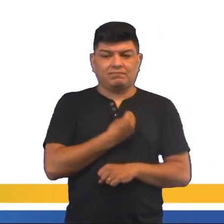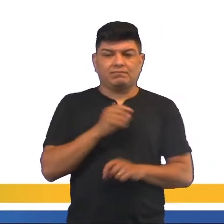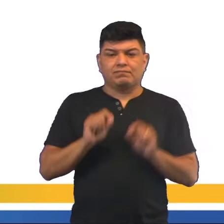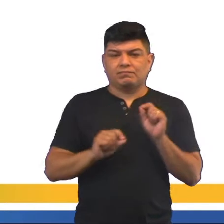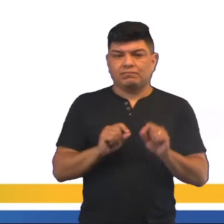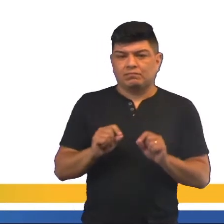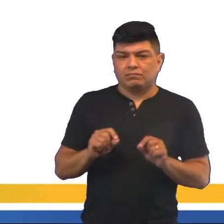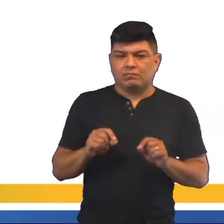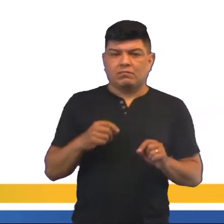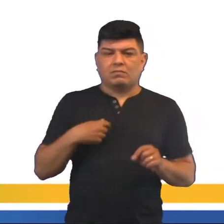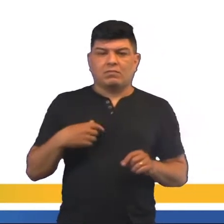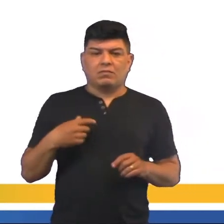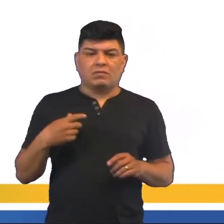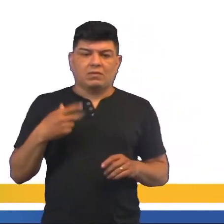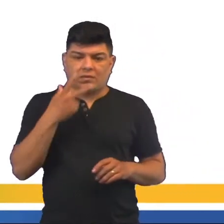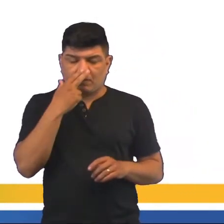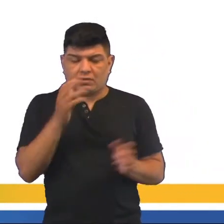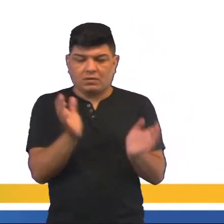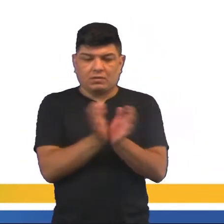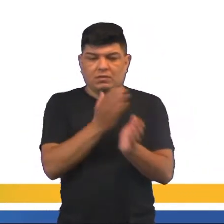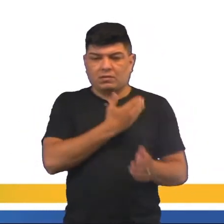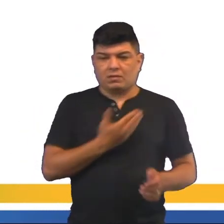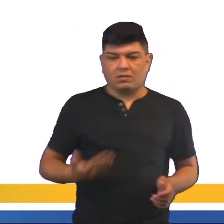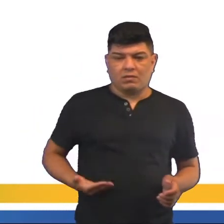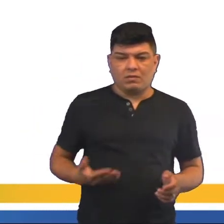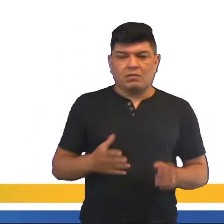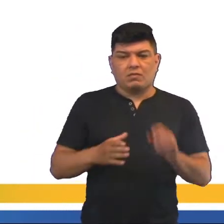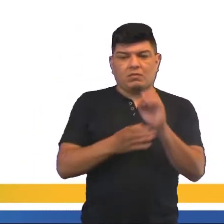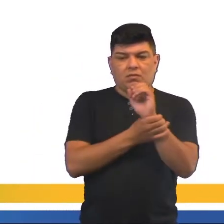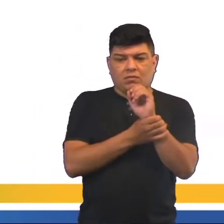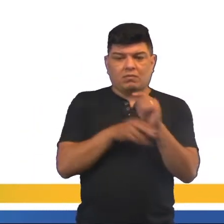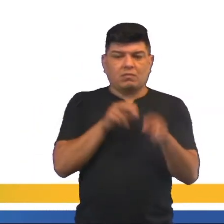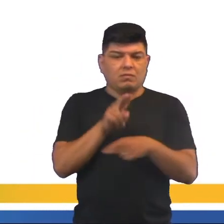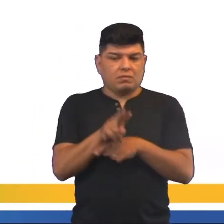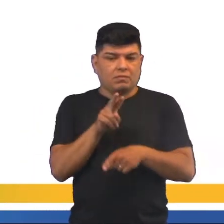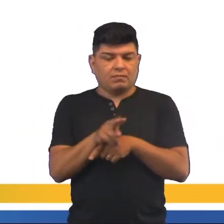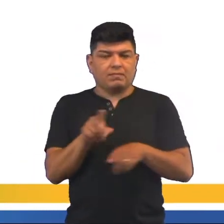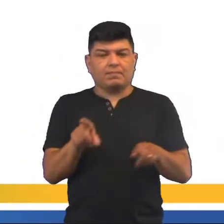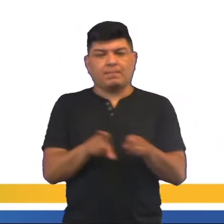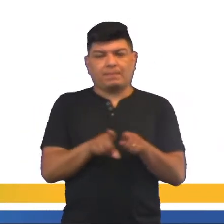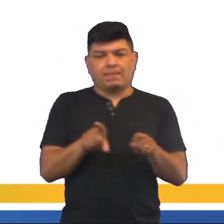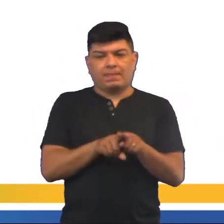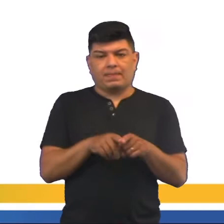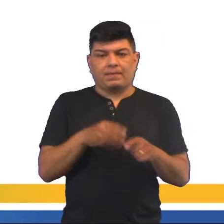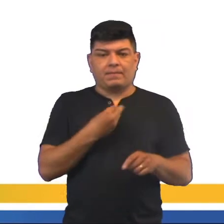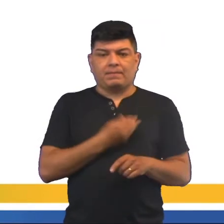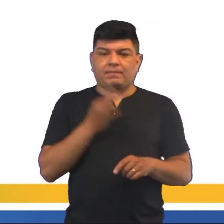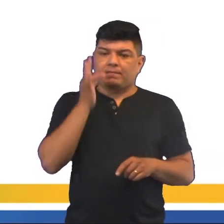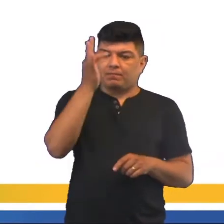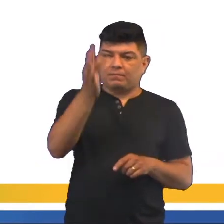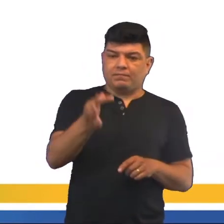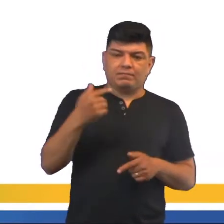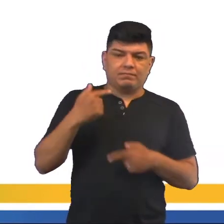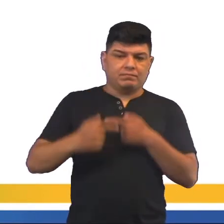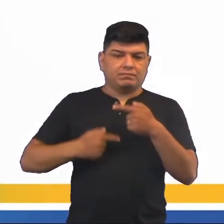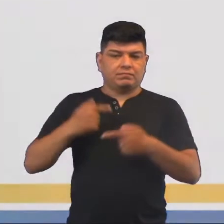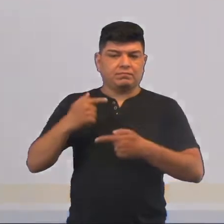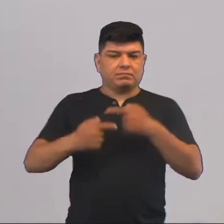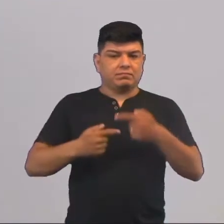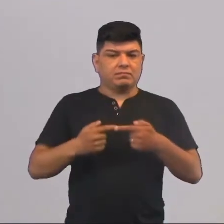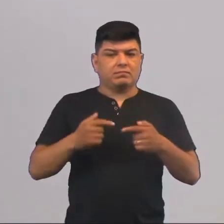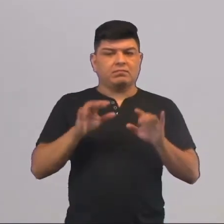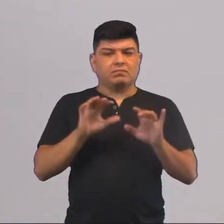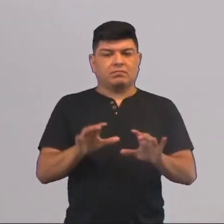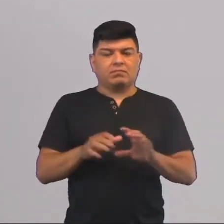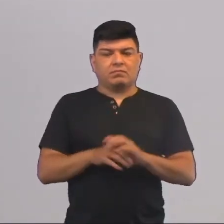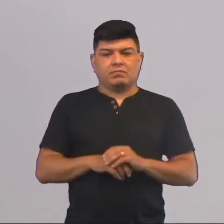ao poder público e à coletividade o dever de defendê-lo e preservá-lo para as presentes e futuras gerações. Ou